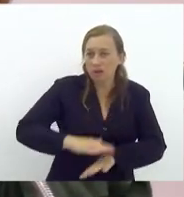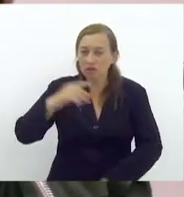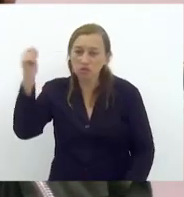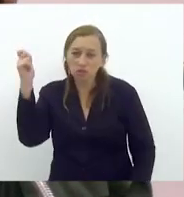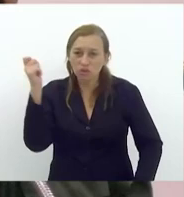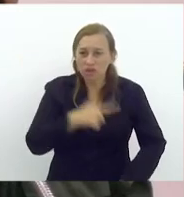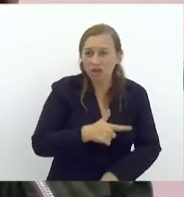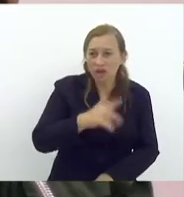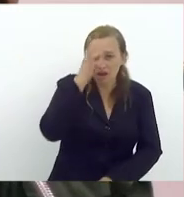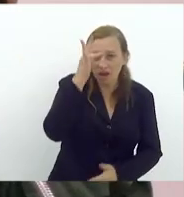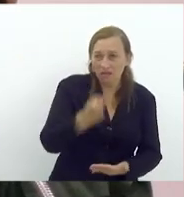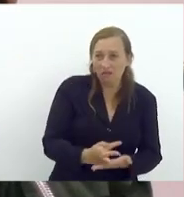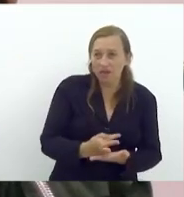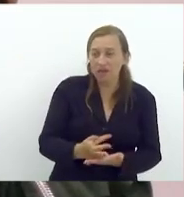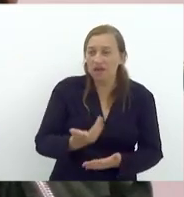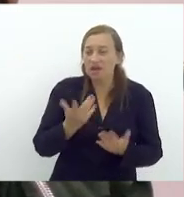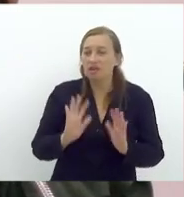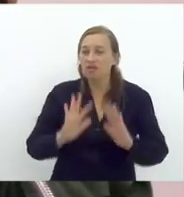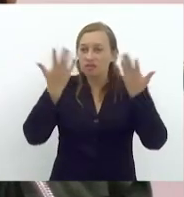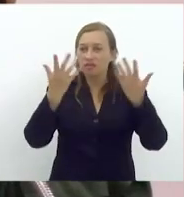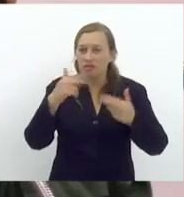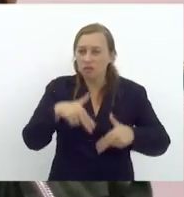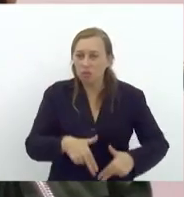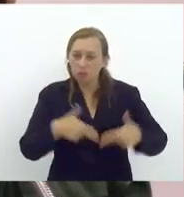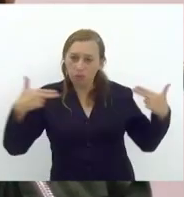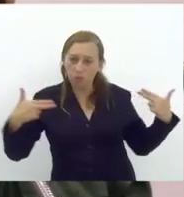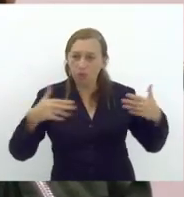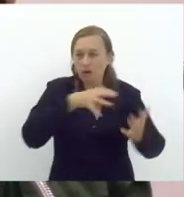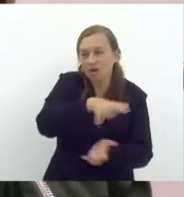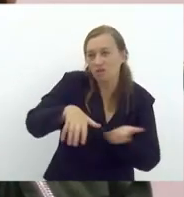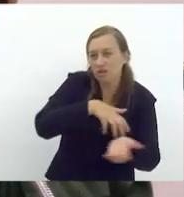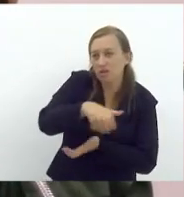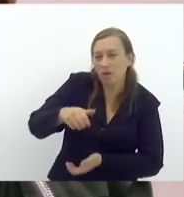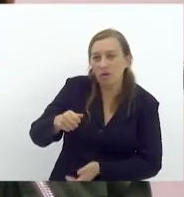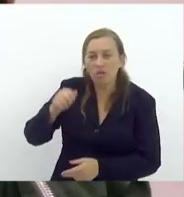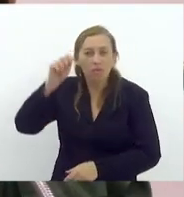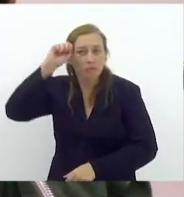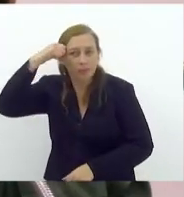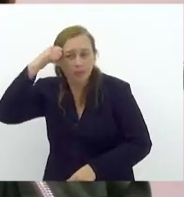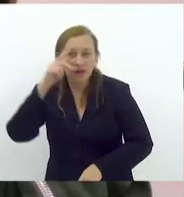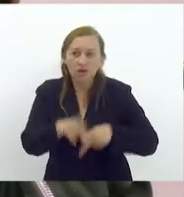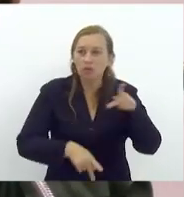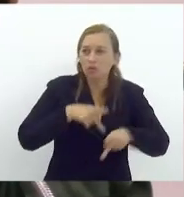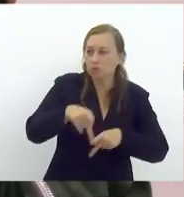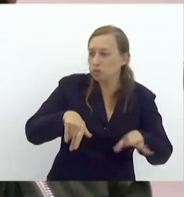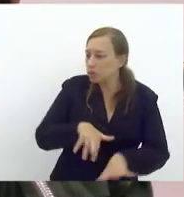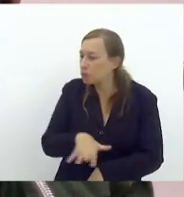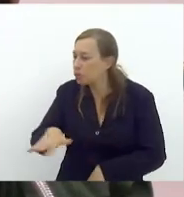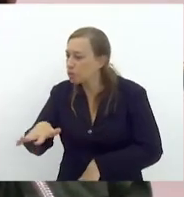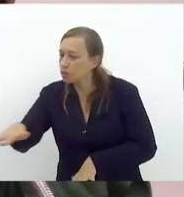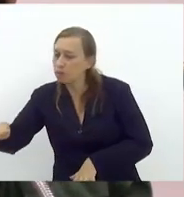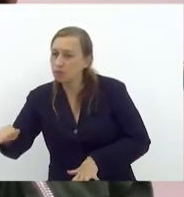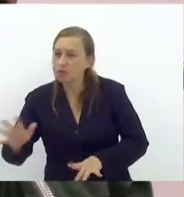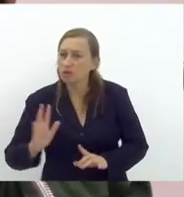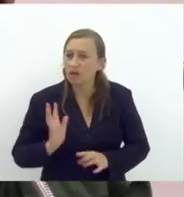Viva o Hip Hop revolução preta Popular cultural da Periferia nossa arma é Nossa Arte